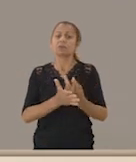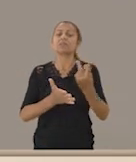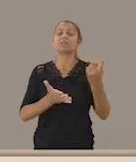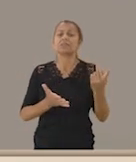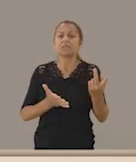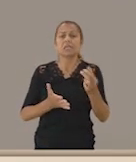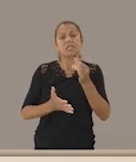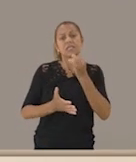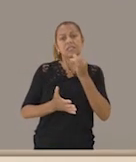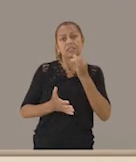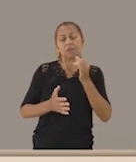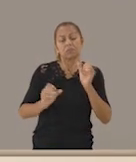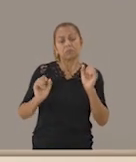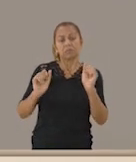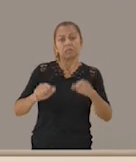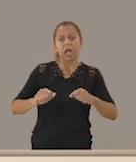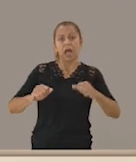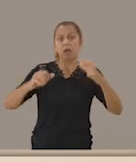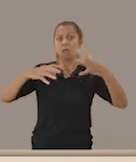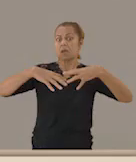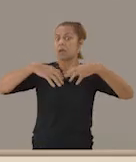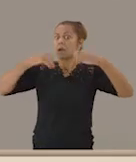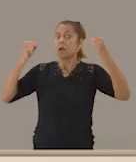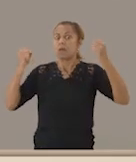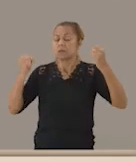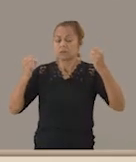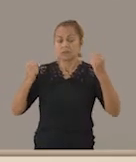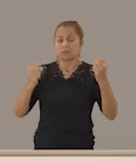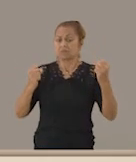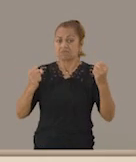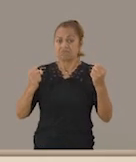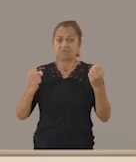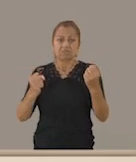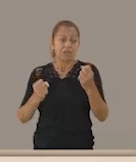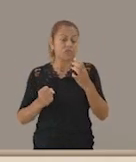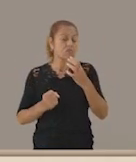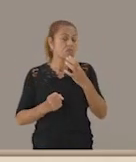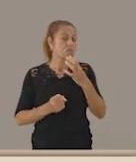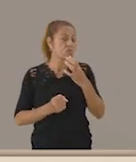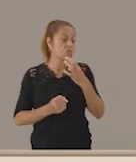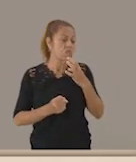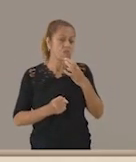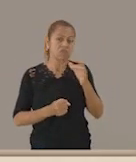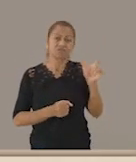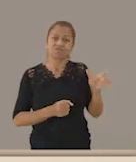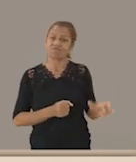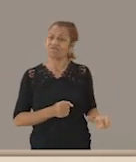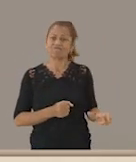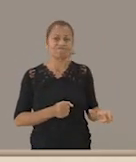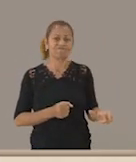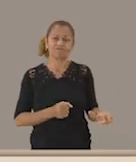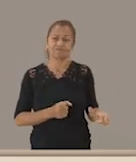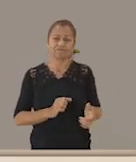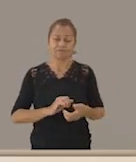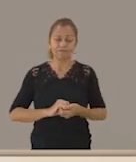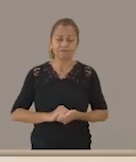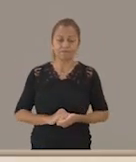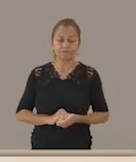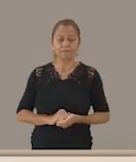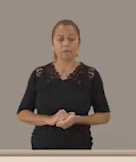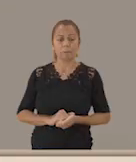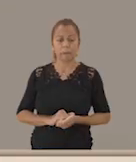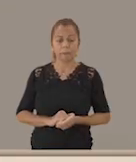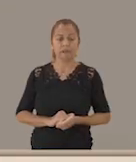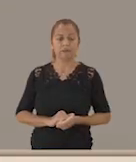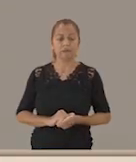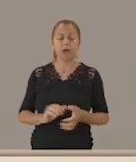ou maior do que o noticiado e seja de desconhecimento do jornalista. Então, para finalizar, vamos rever os